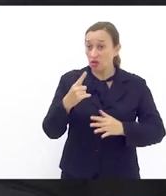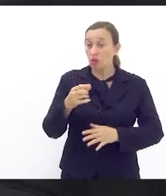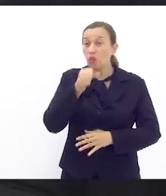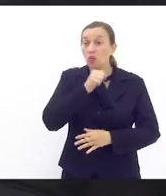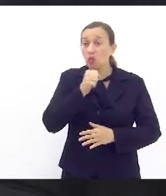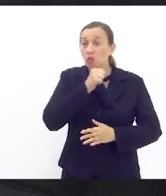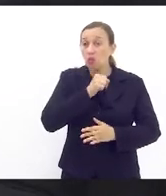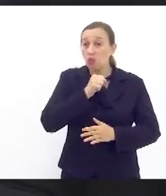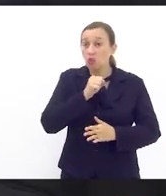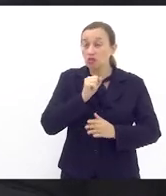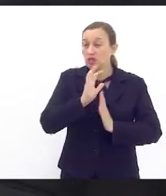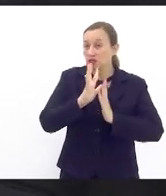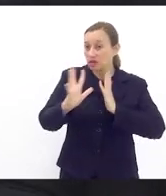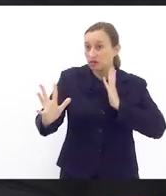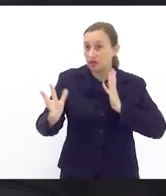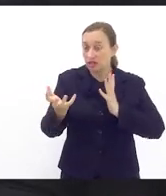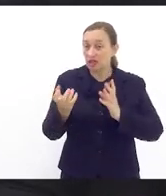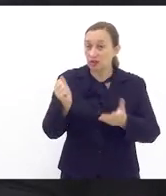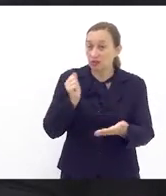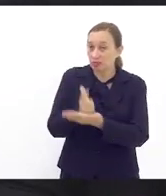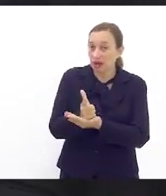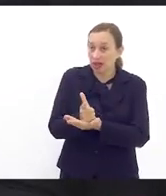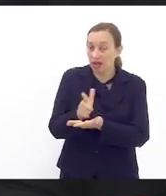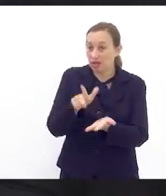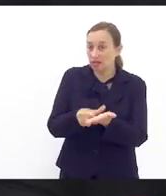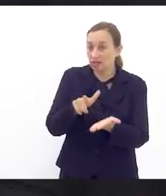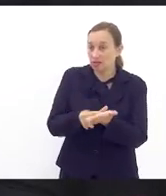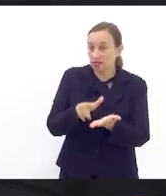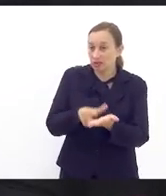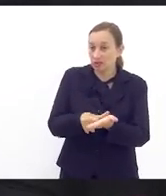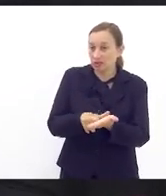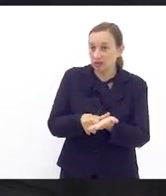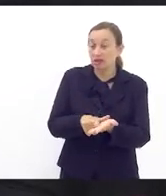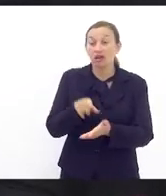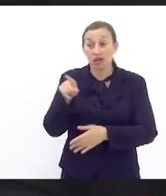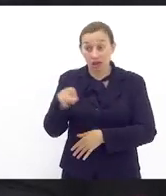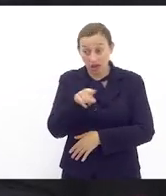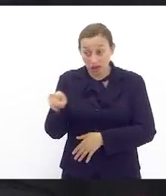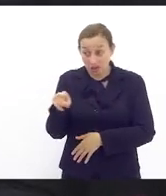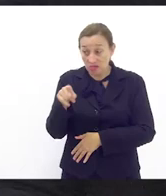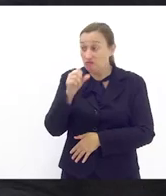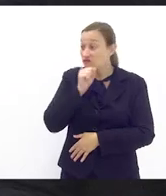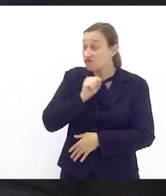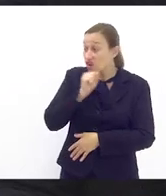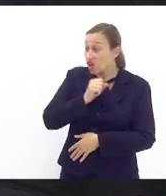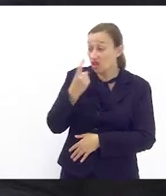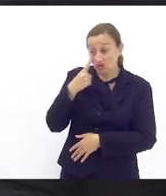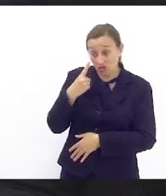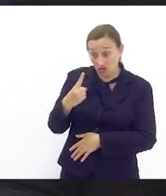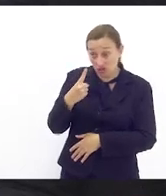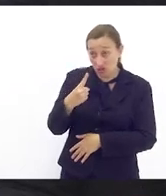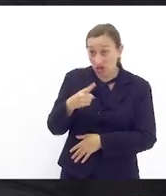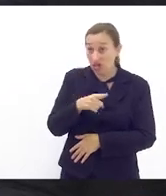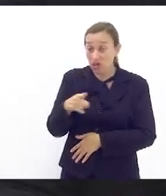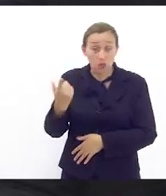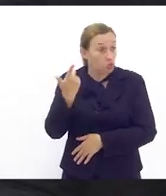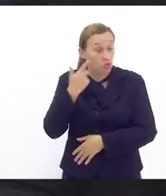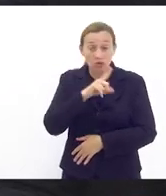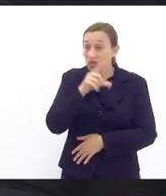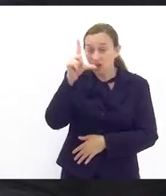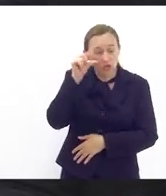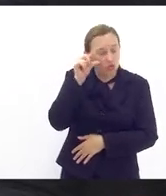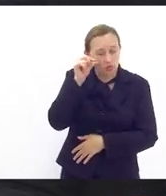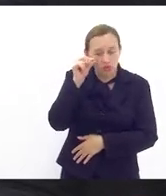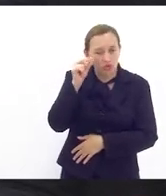lotérica tentando pagar suas contas inclusive esses mais velhos essas senhoras e senhores são aqueles que nem conseguem dormir